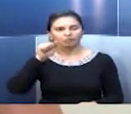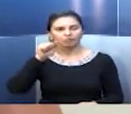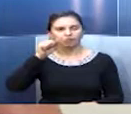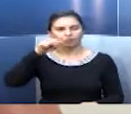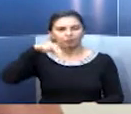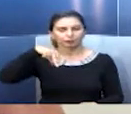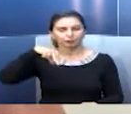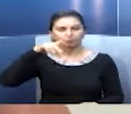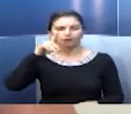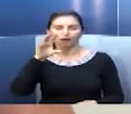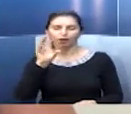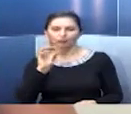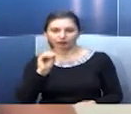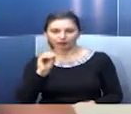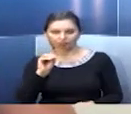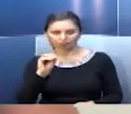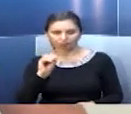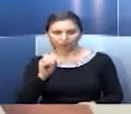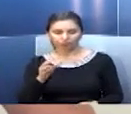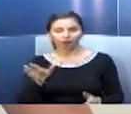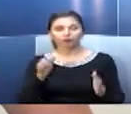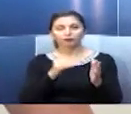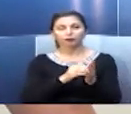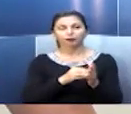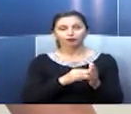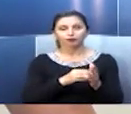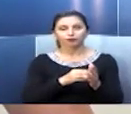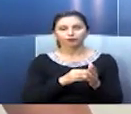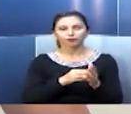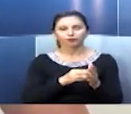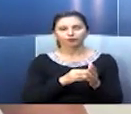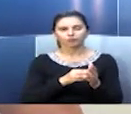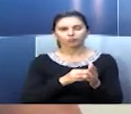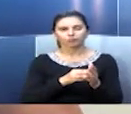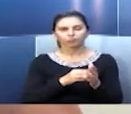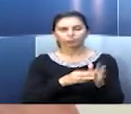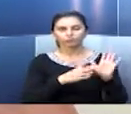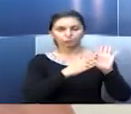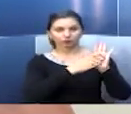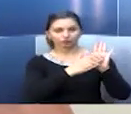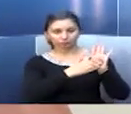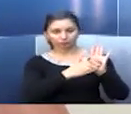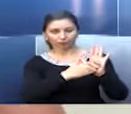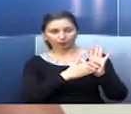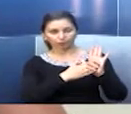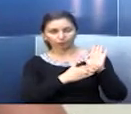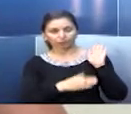Sabemos que na sua última campanha, em 2014, ele propôs